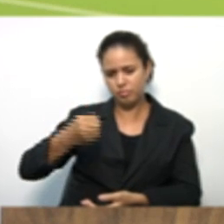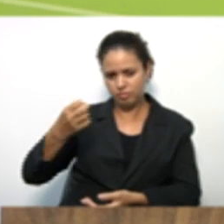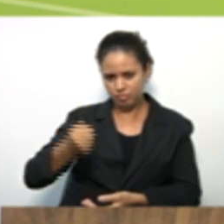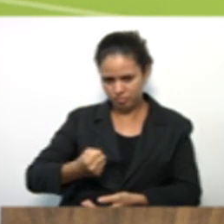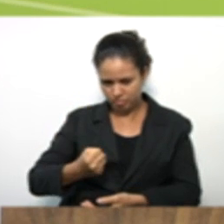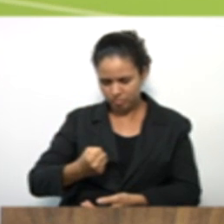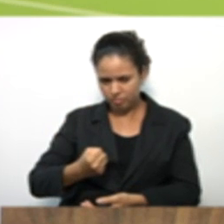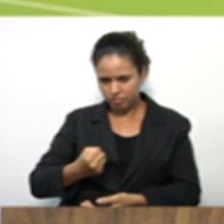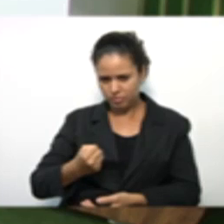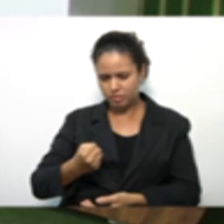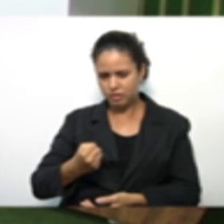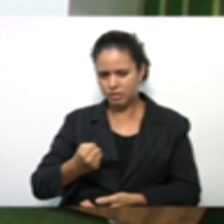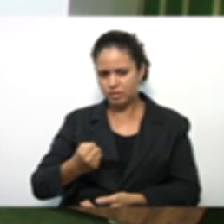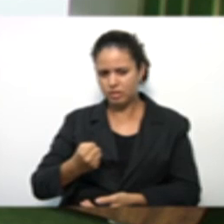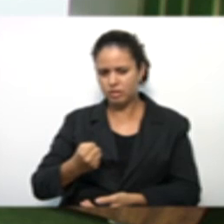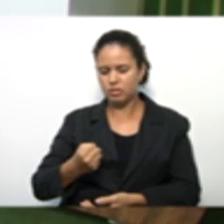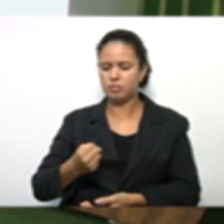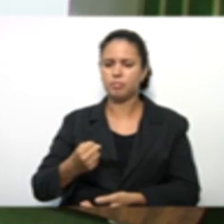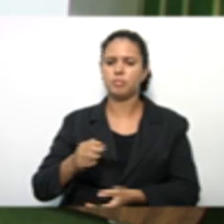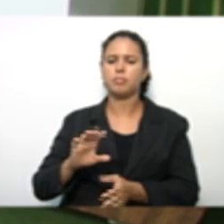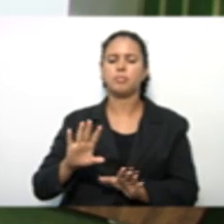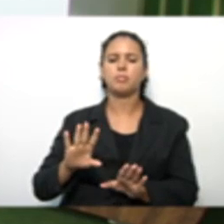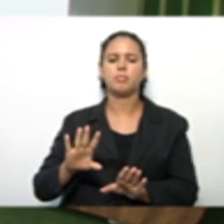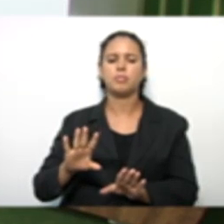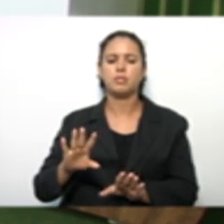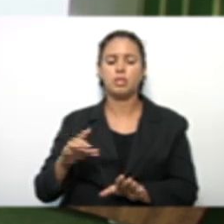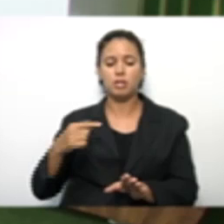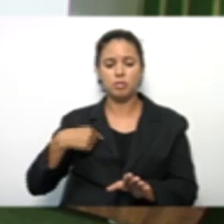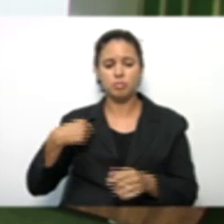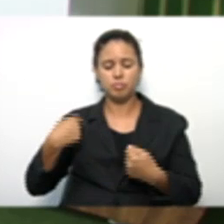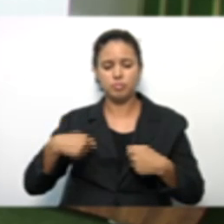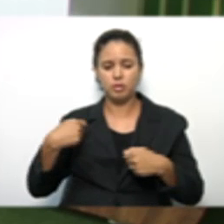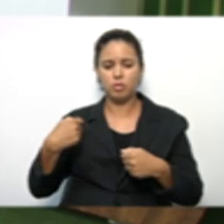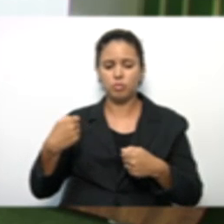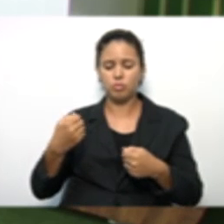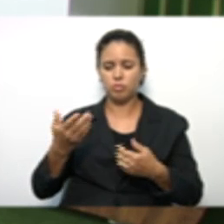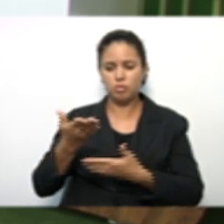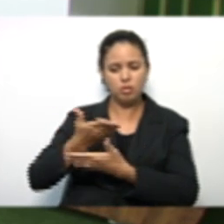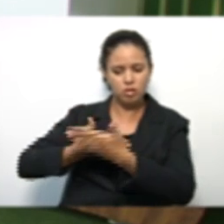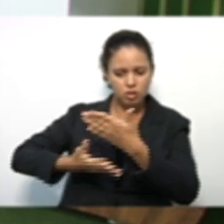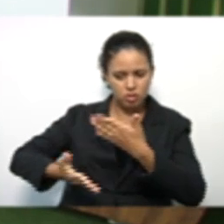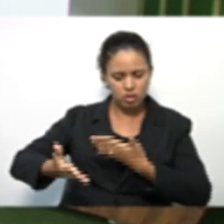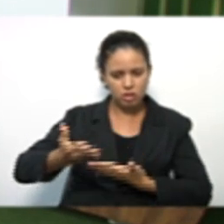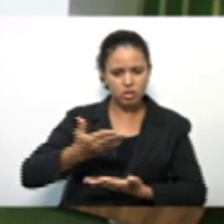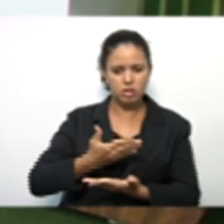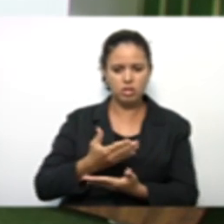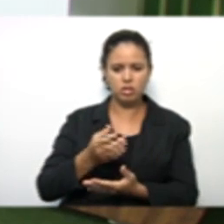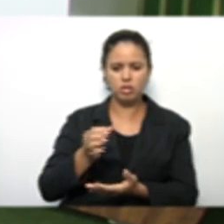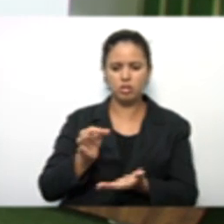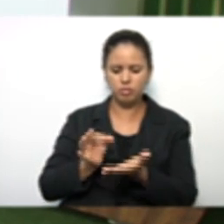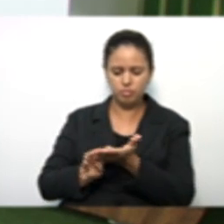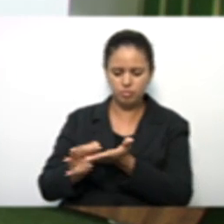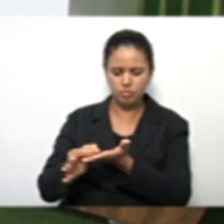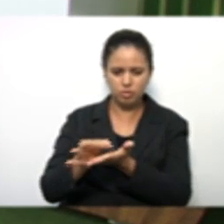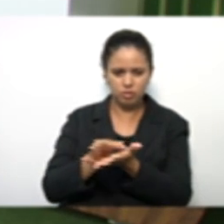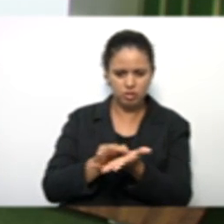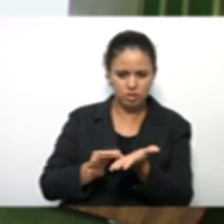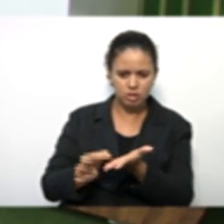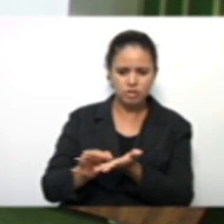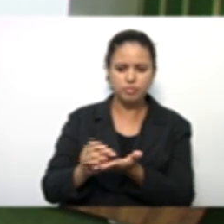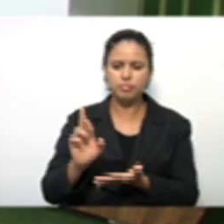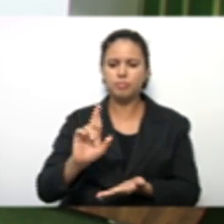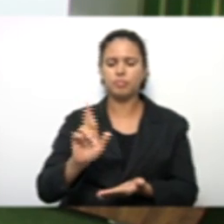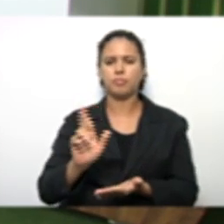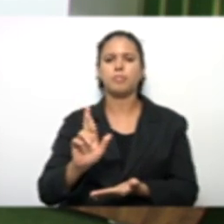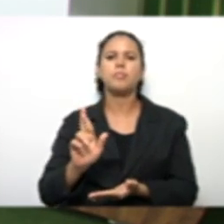não? Não, você tem que mensurar em moeda, né? E a moeda no nosso país é o real.